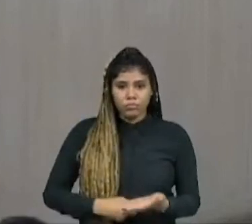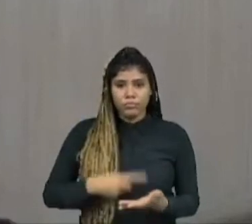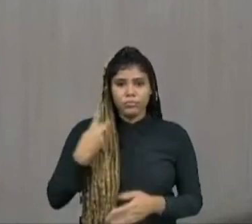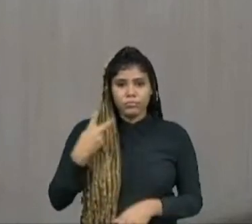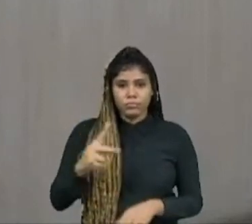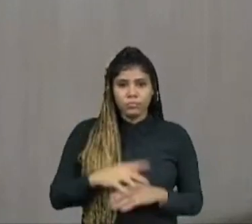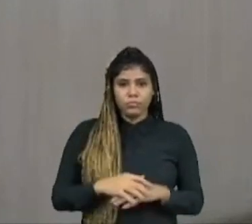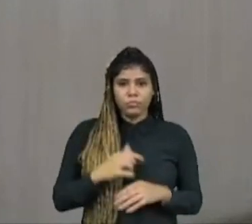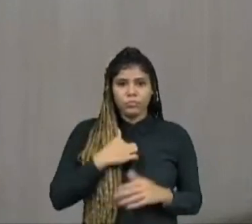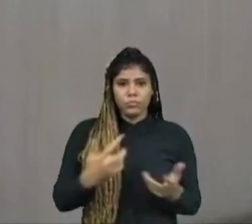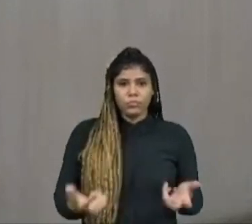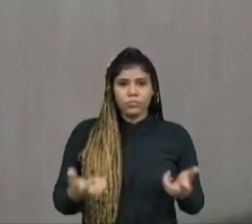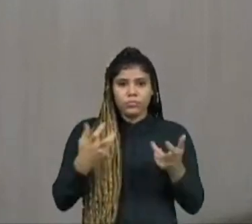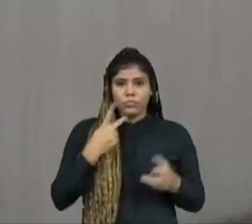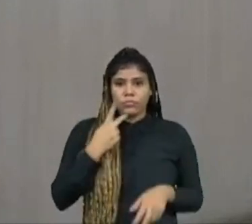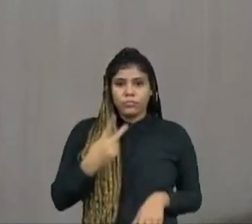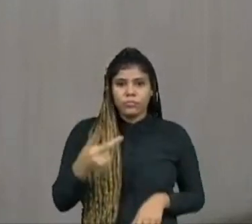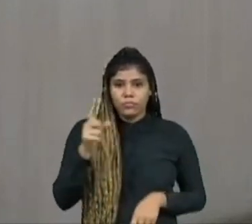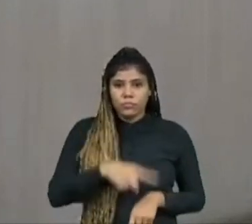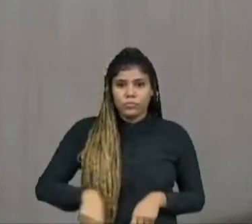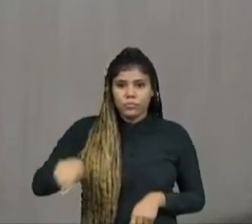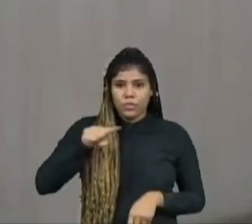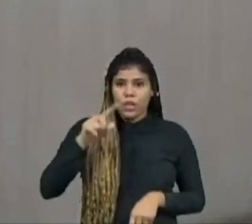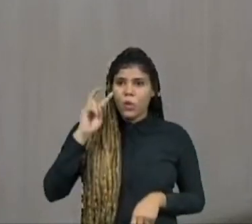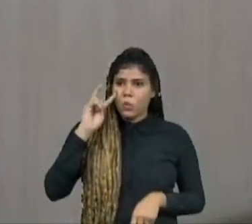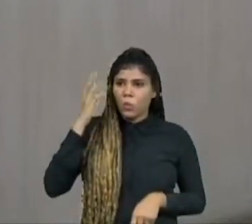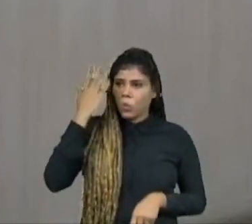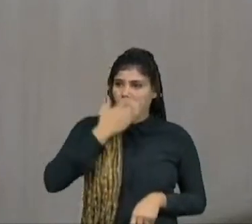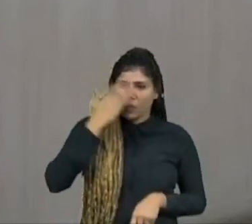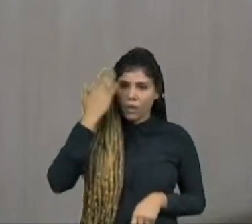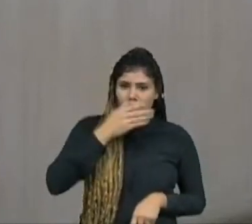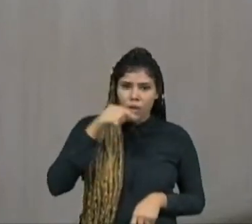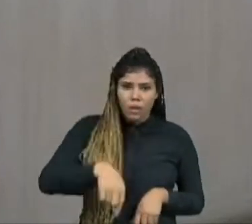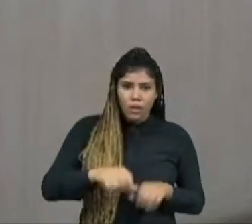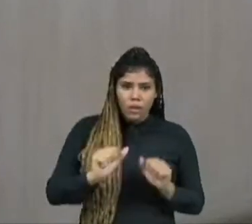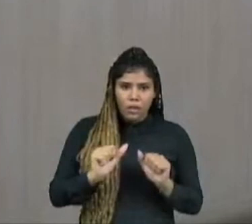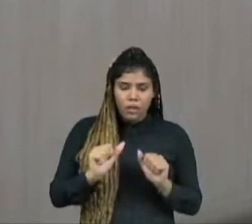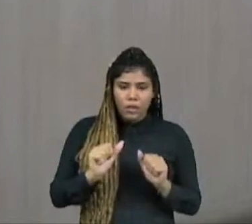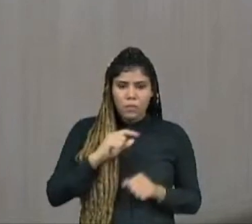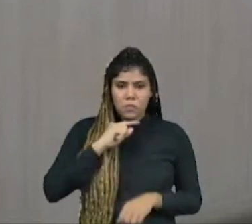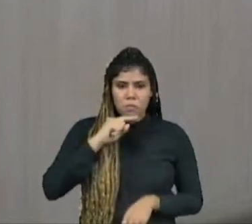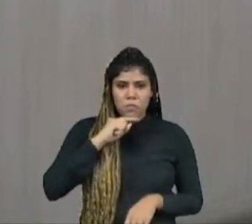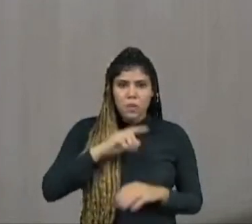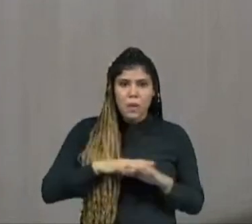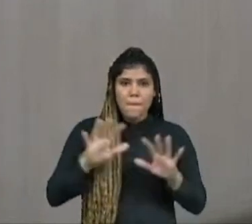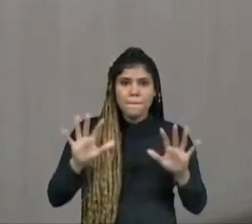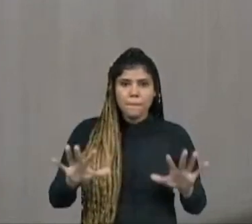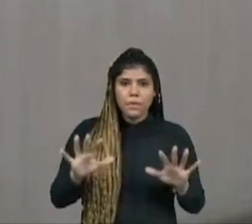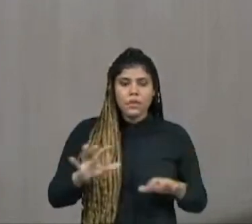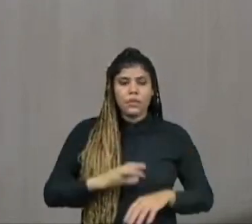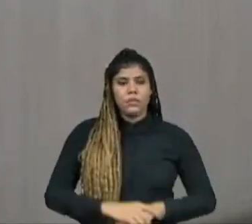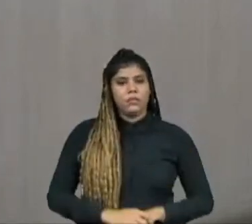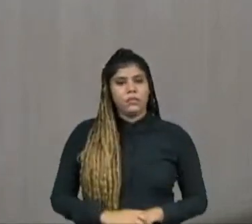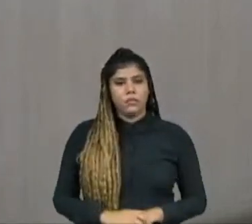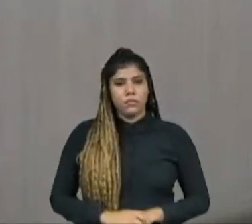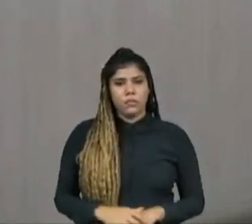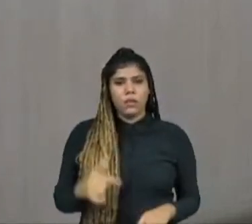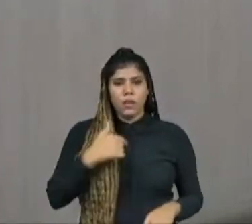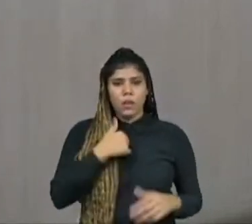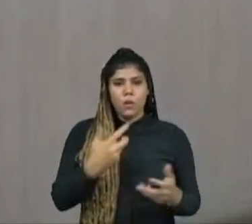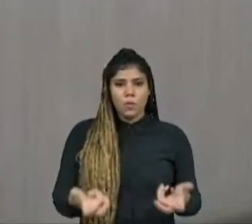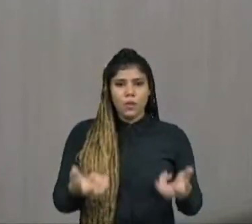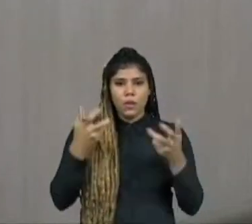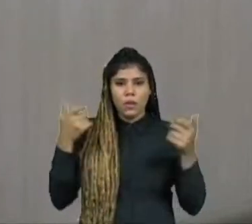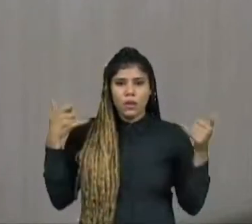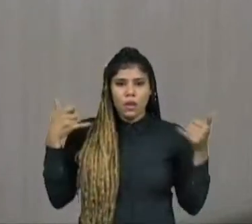quero aqui dizer para o deputado, eu não estou vendo ele no plenário, mas se alguma assessoria puder levar essa informação, eu gostaria que ele ligasse